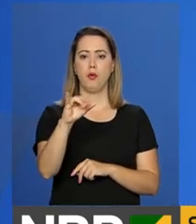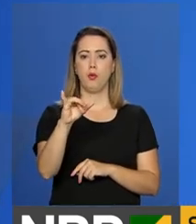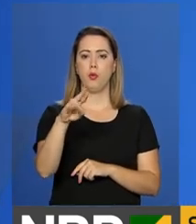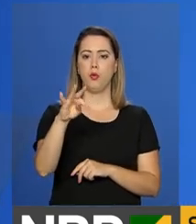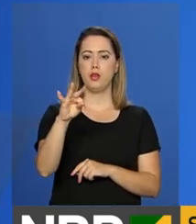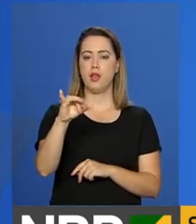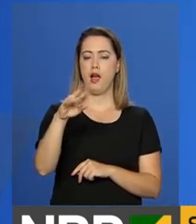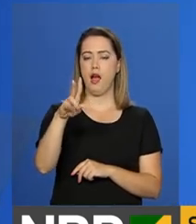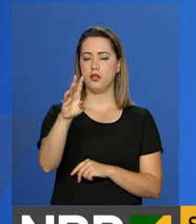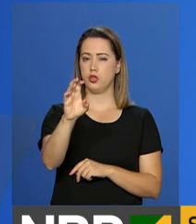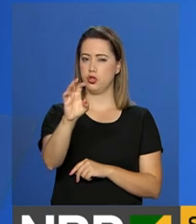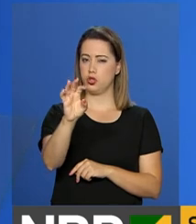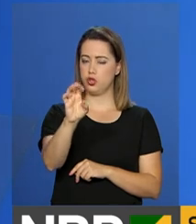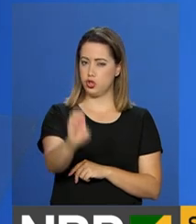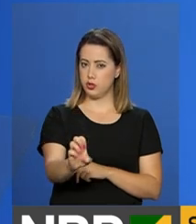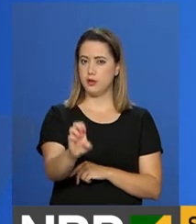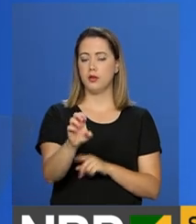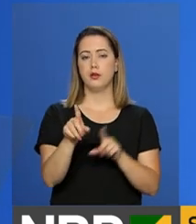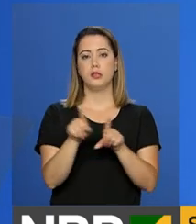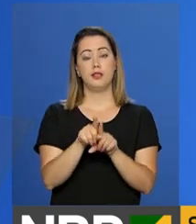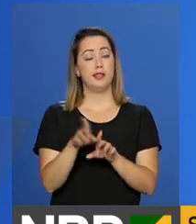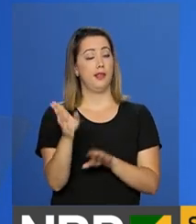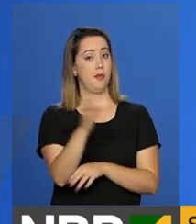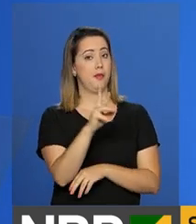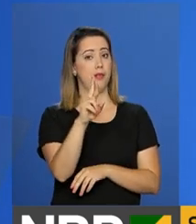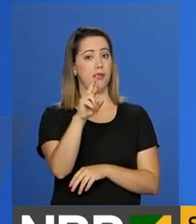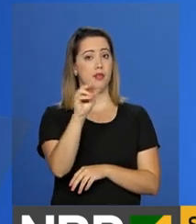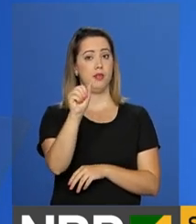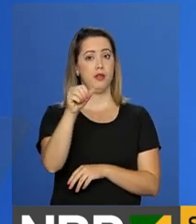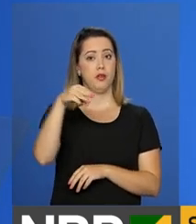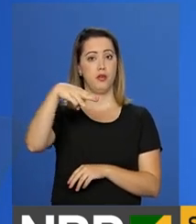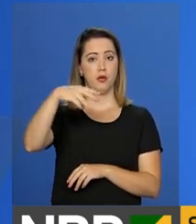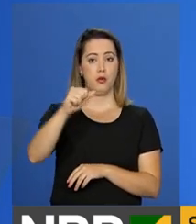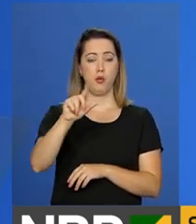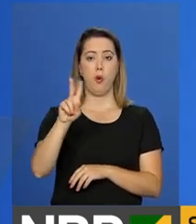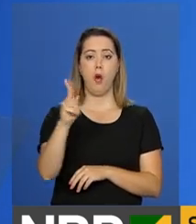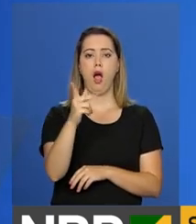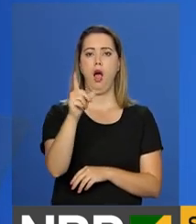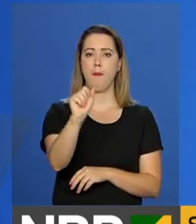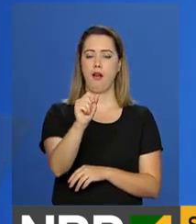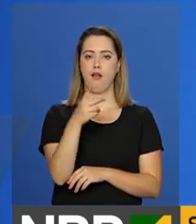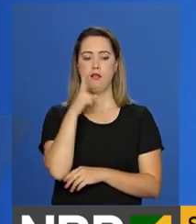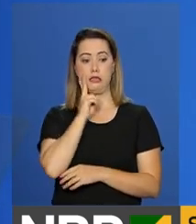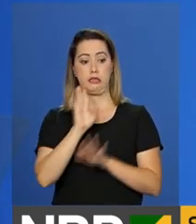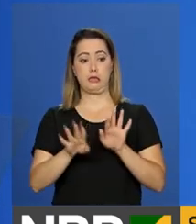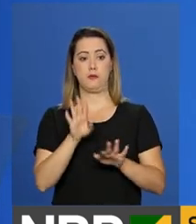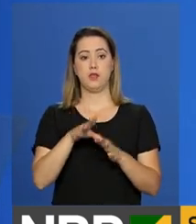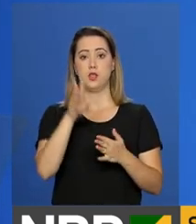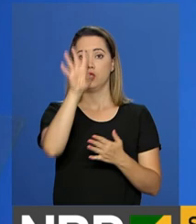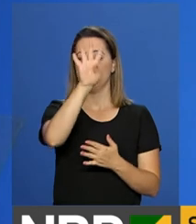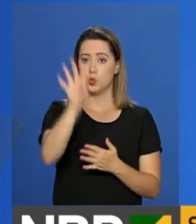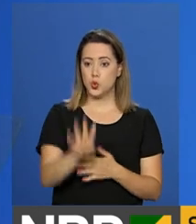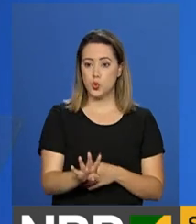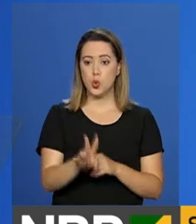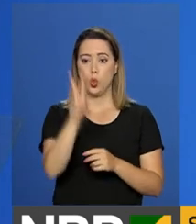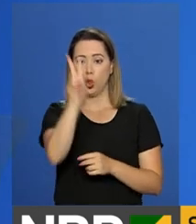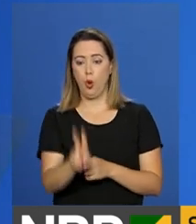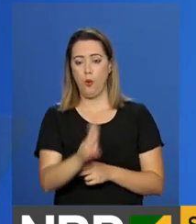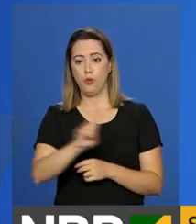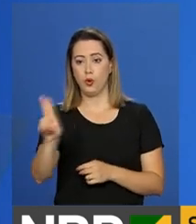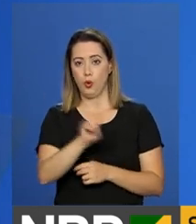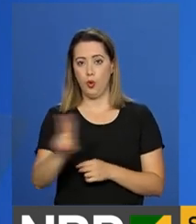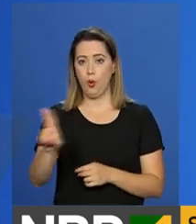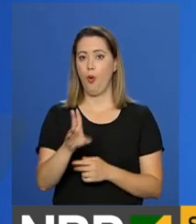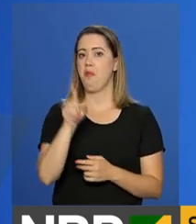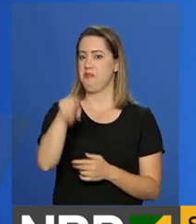claro, e o Ramalho. Não é? Às vezes essas listas são incompletas, eu tomo muito cuidado. Eu costumo até fazer o seguinte: eu saúdo só um e cumprimento todos.